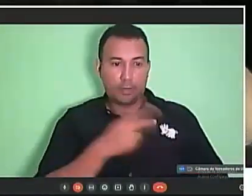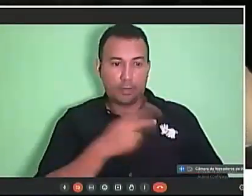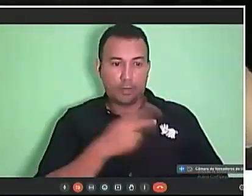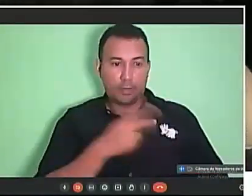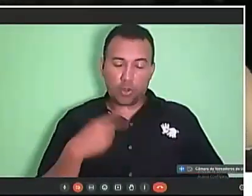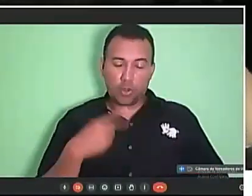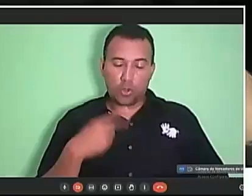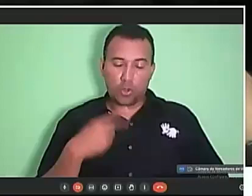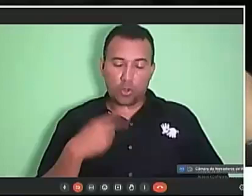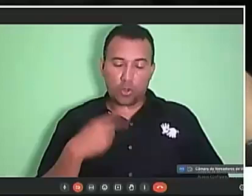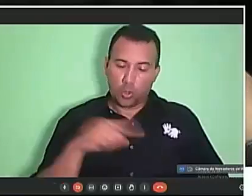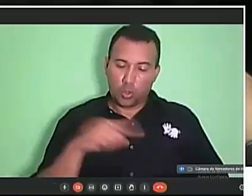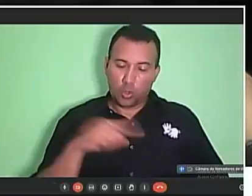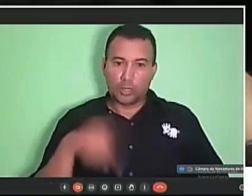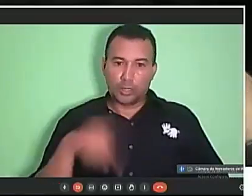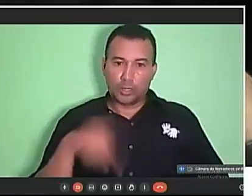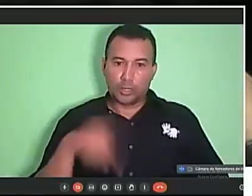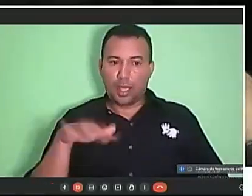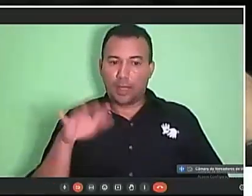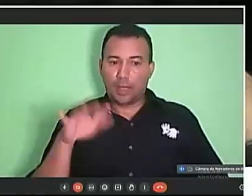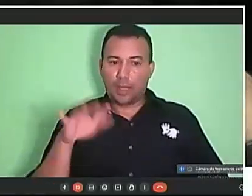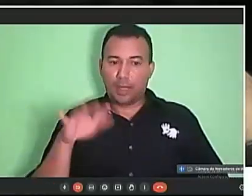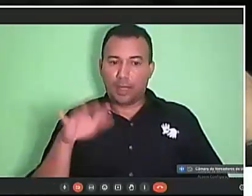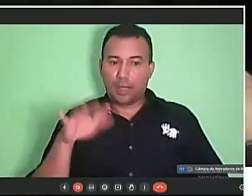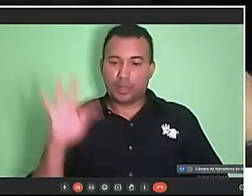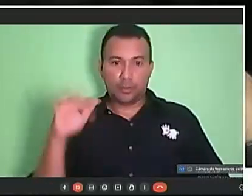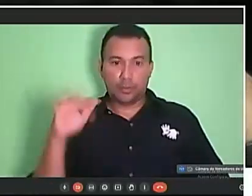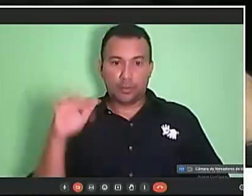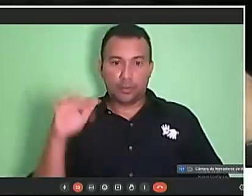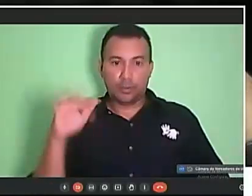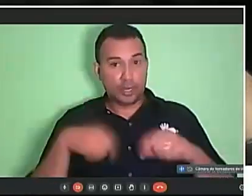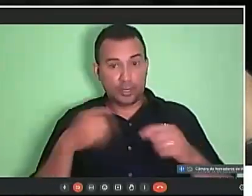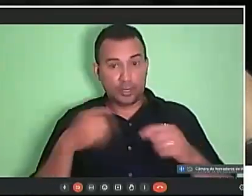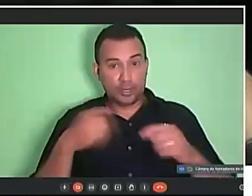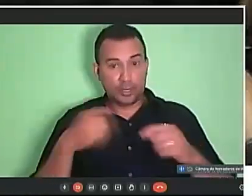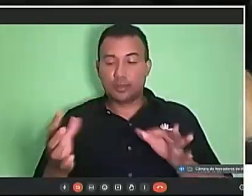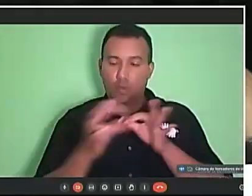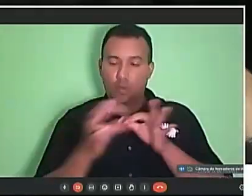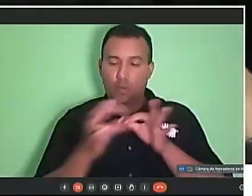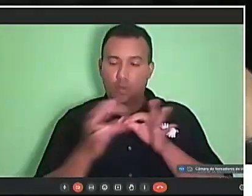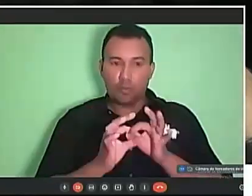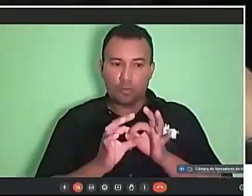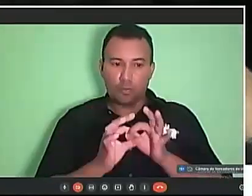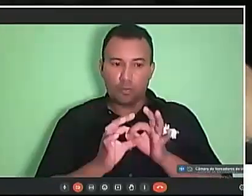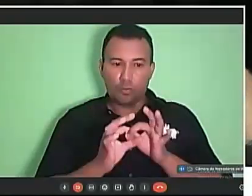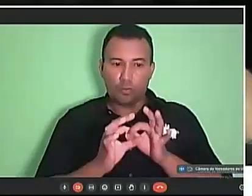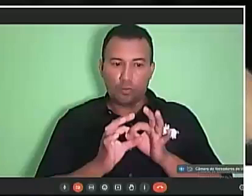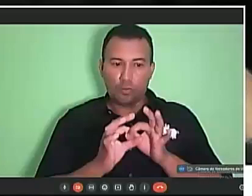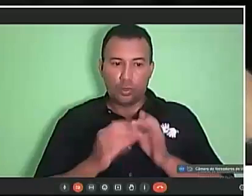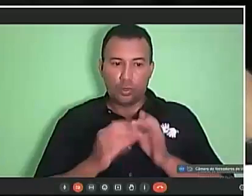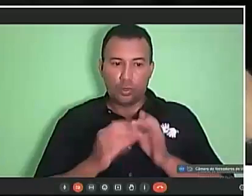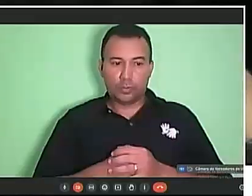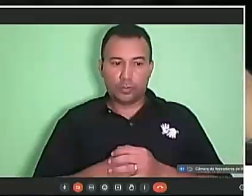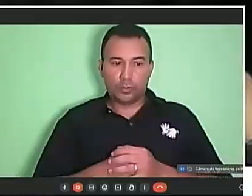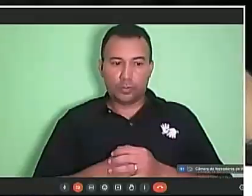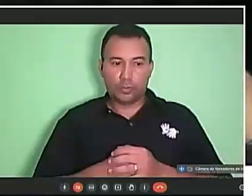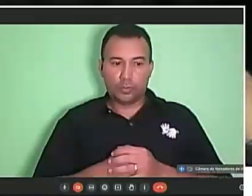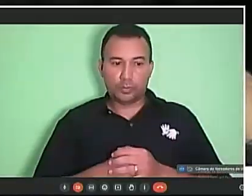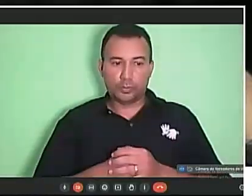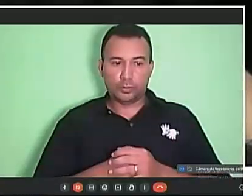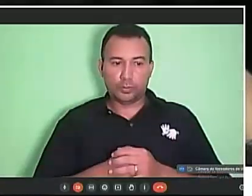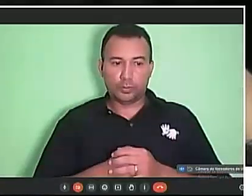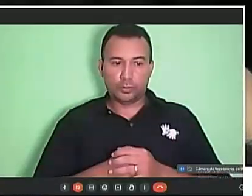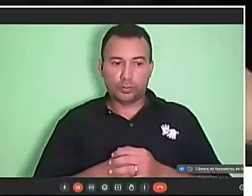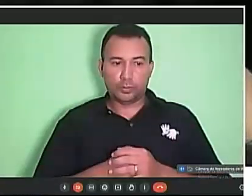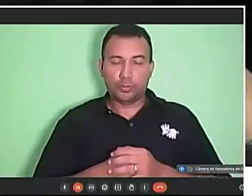da esfera federal, então teria que ser feito um convênio, né, entre o